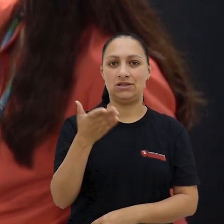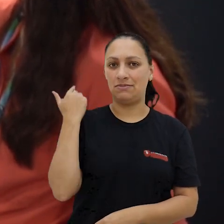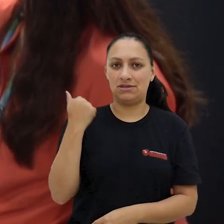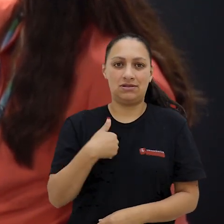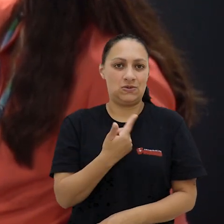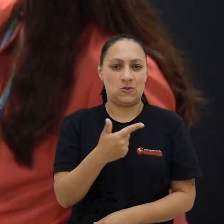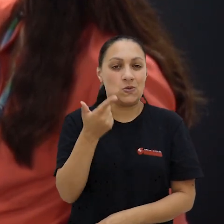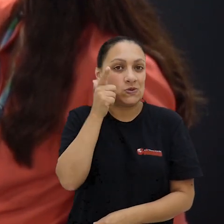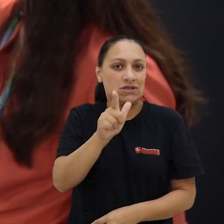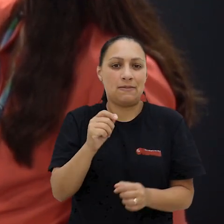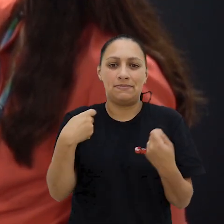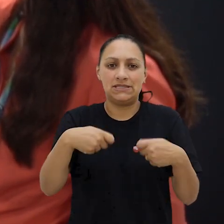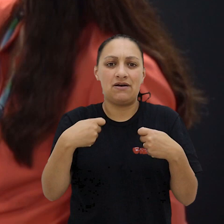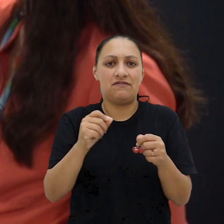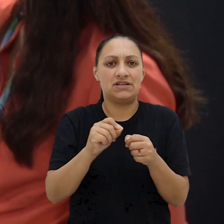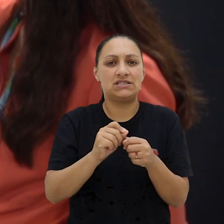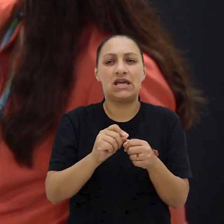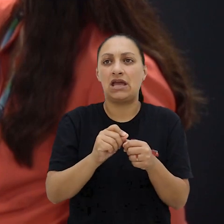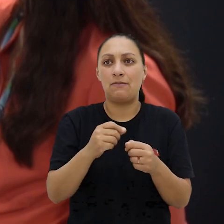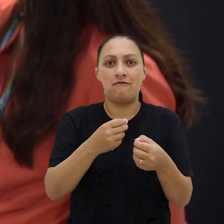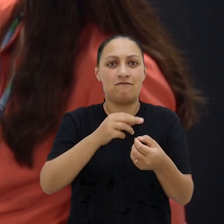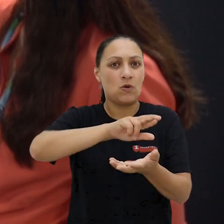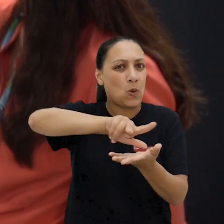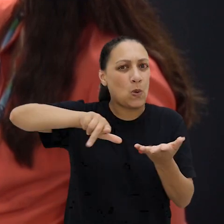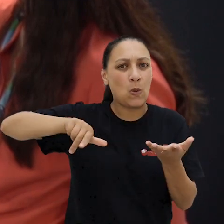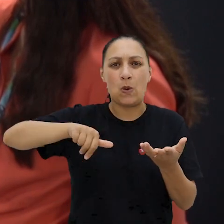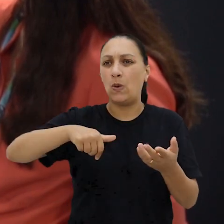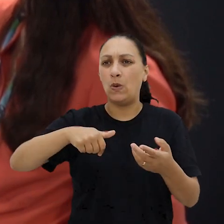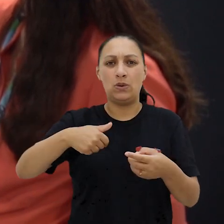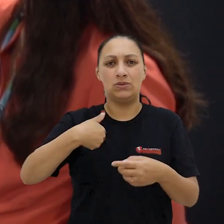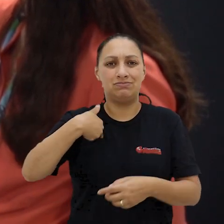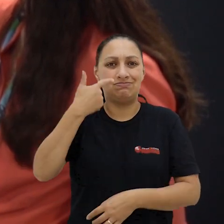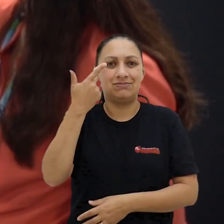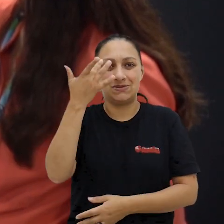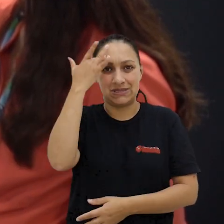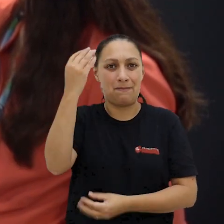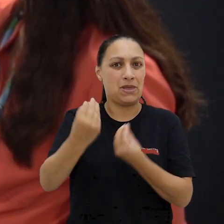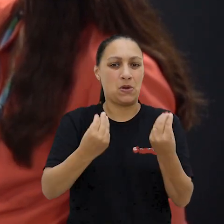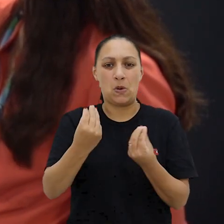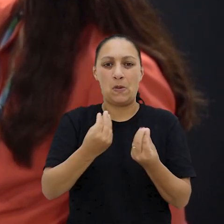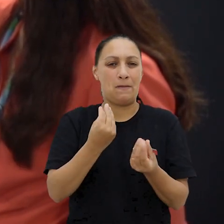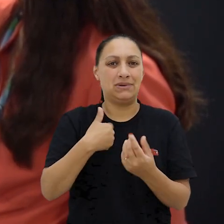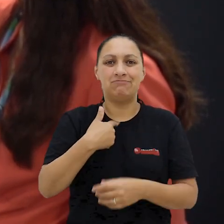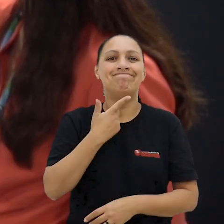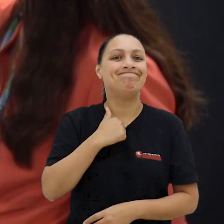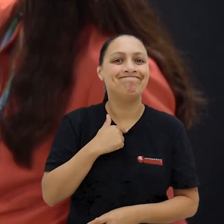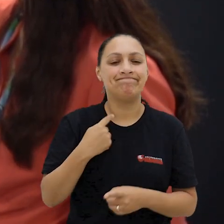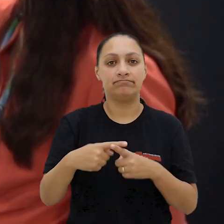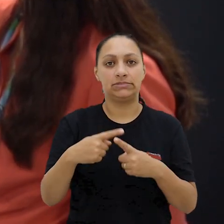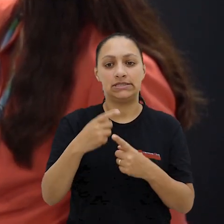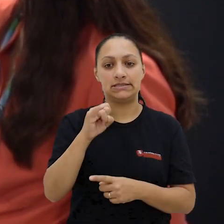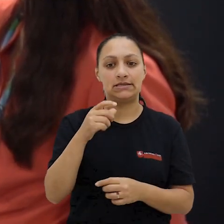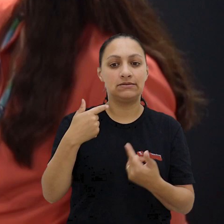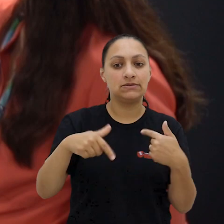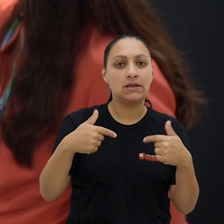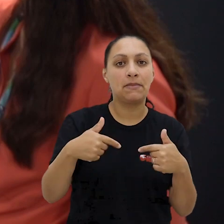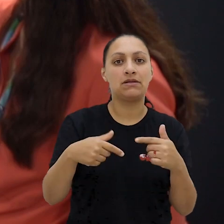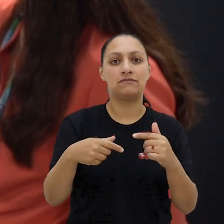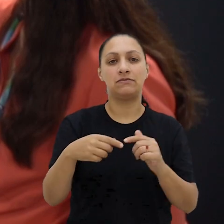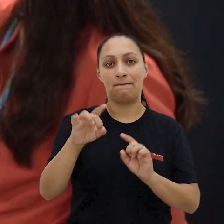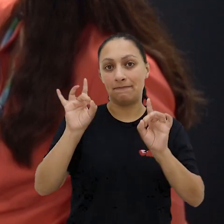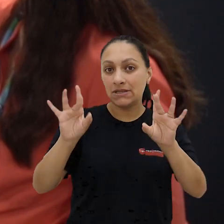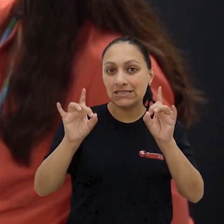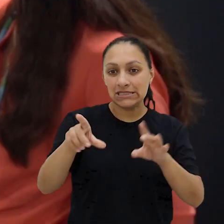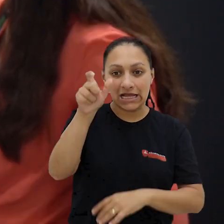conseguir. Tu era obrigado a fazer um monte de coisa que tu não sabia muito bem, que tu não gostava, porque se tu trabalhasse só que tu era